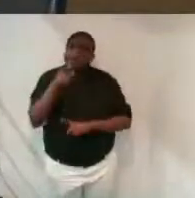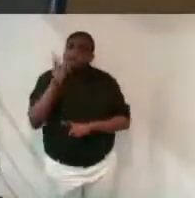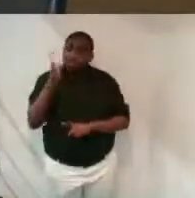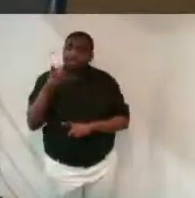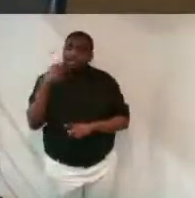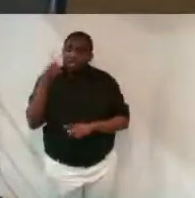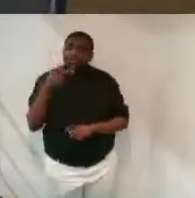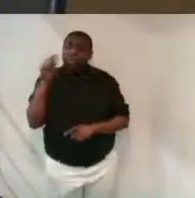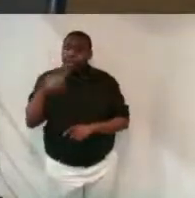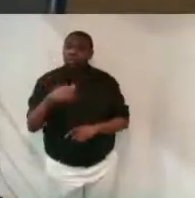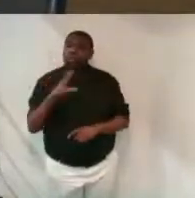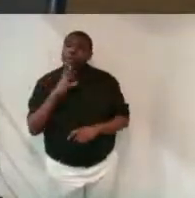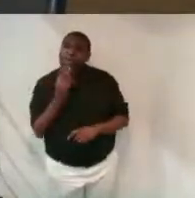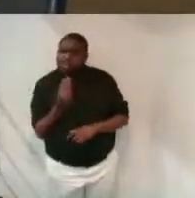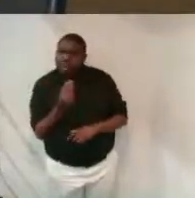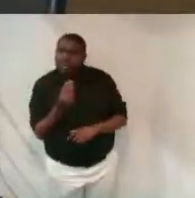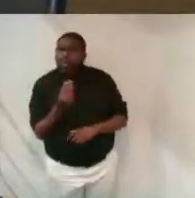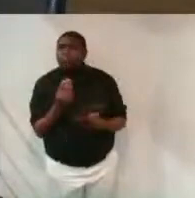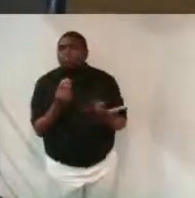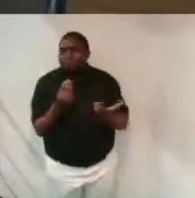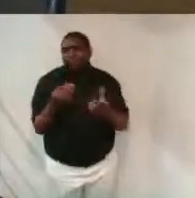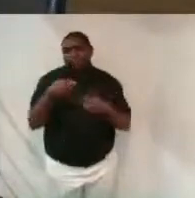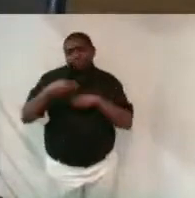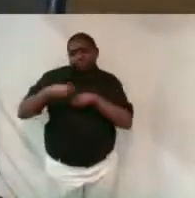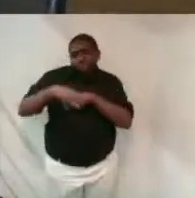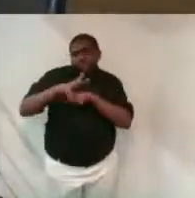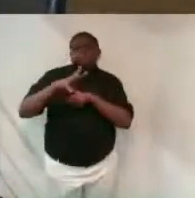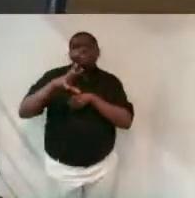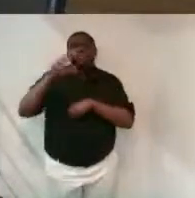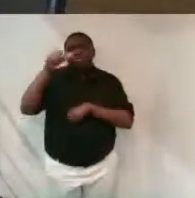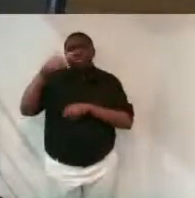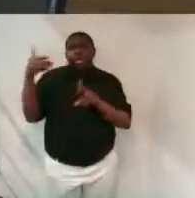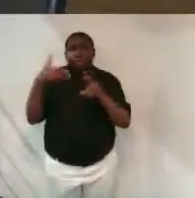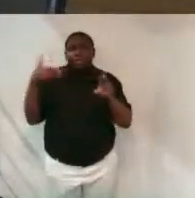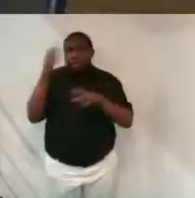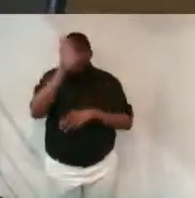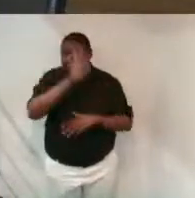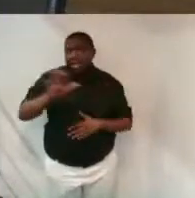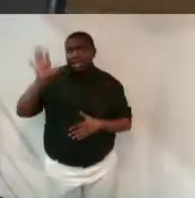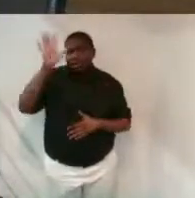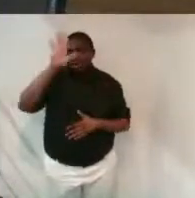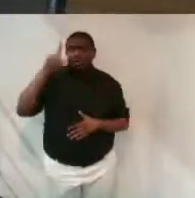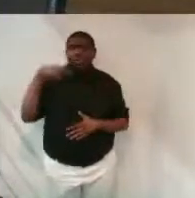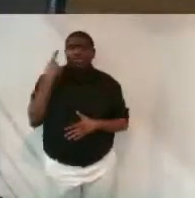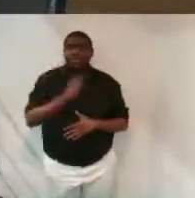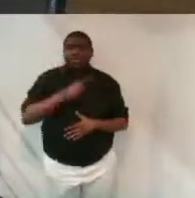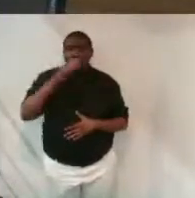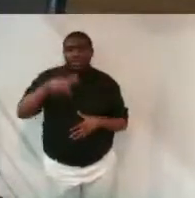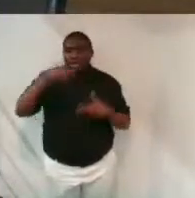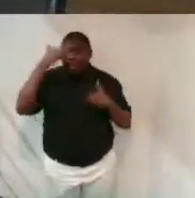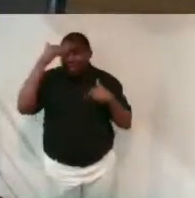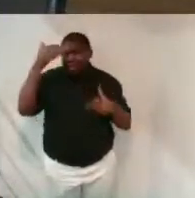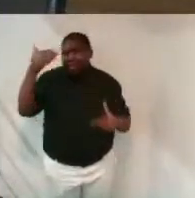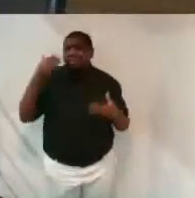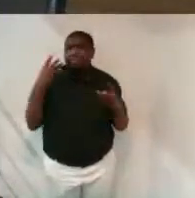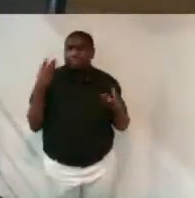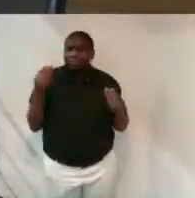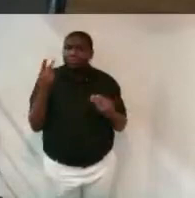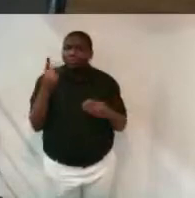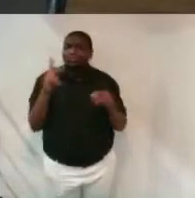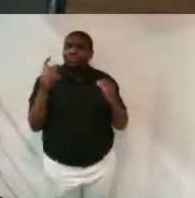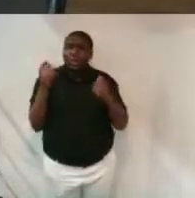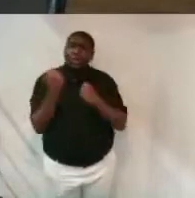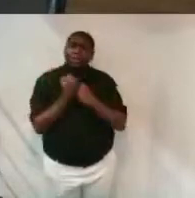esse conhecimento, expertise, que você é uma referência nacional na área de meio ambiente, e a gente agradece muito, fica muito feliz com todo o seu